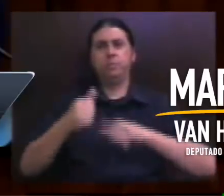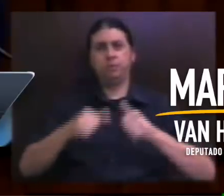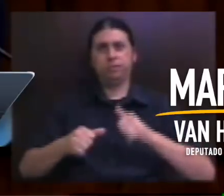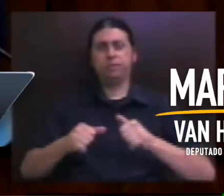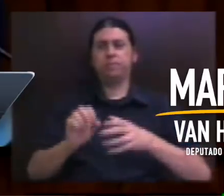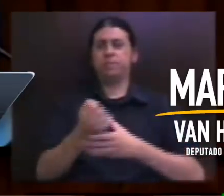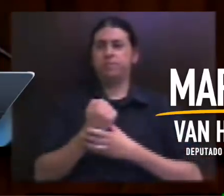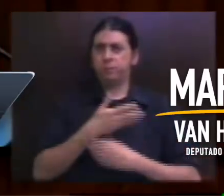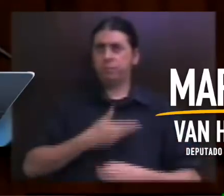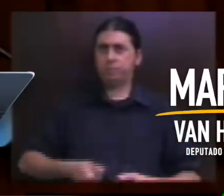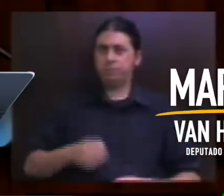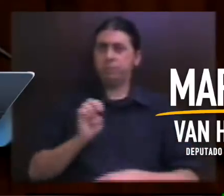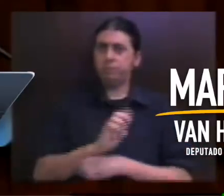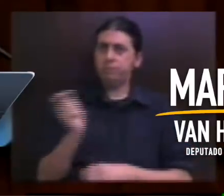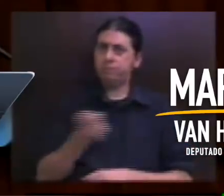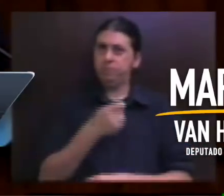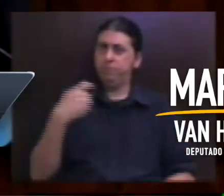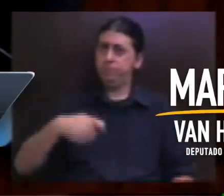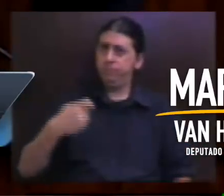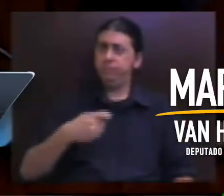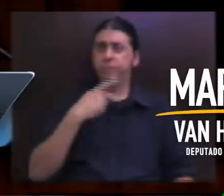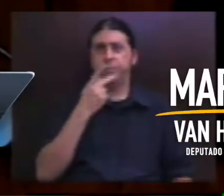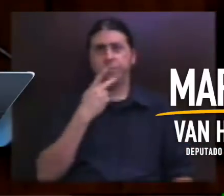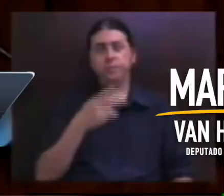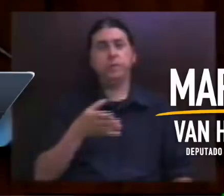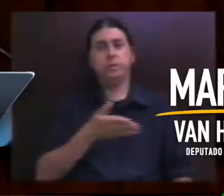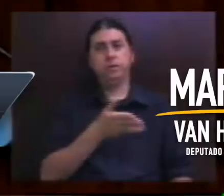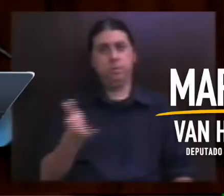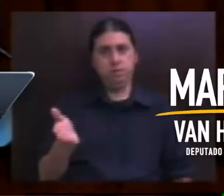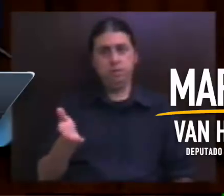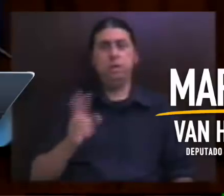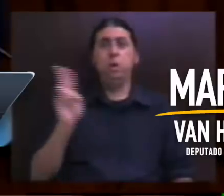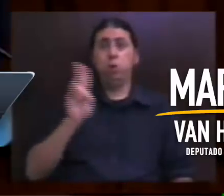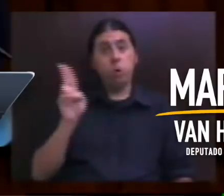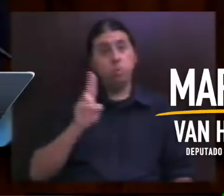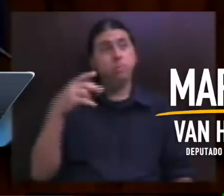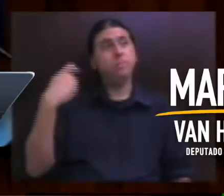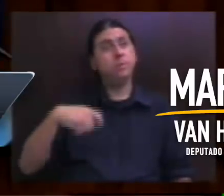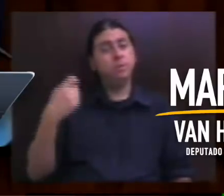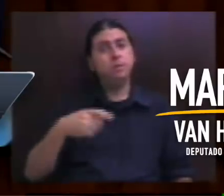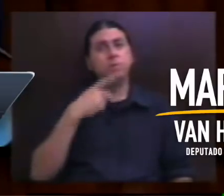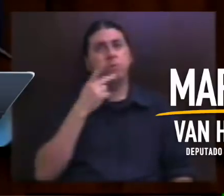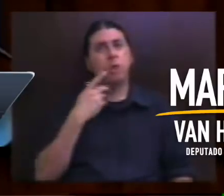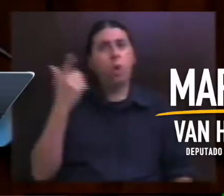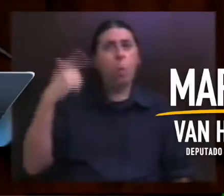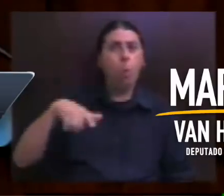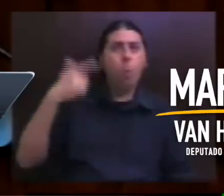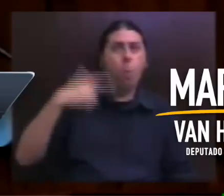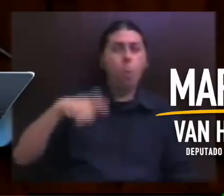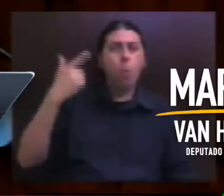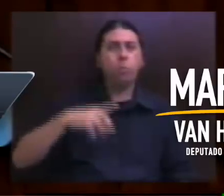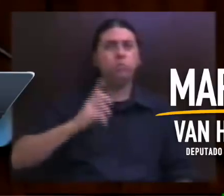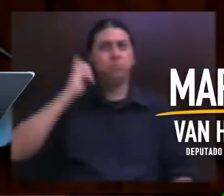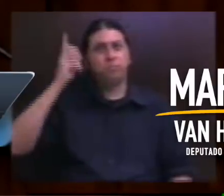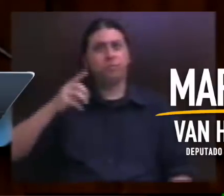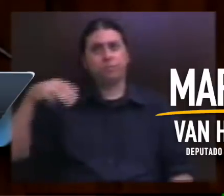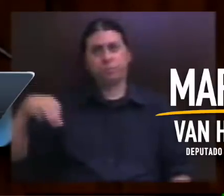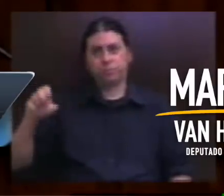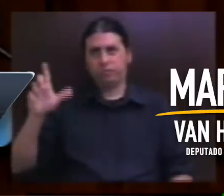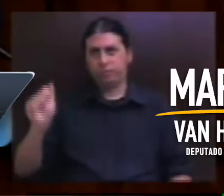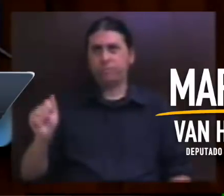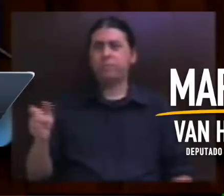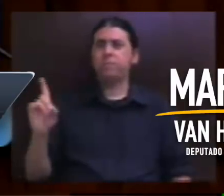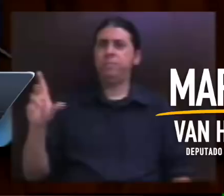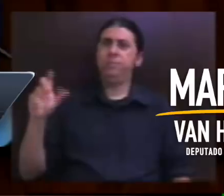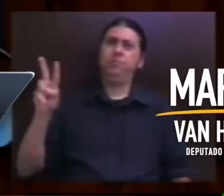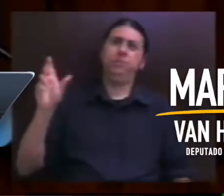Sul. Isso precisa ser dito aqui e os nomes precisam ser repetidos. Deputada Manuela Dávila,